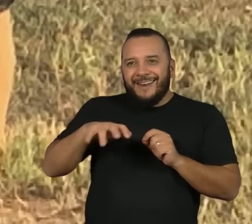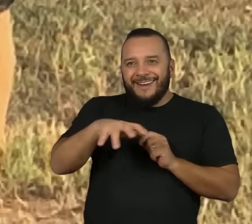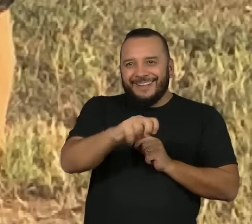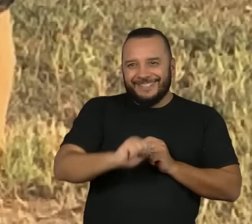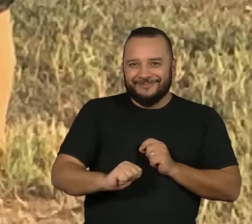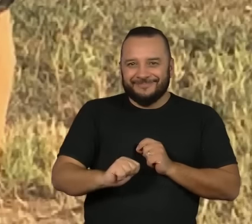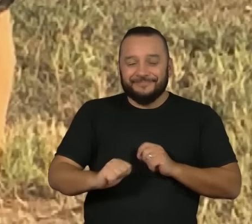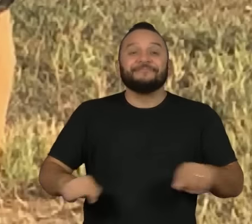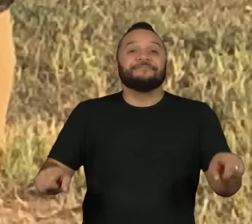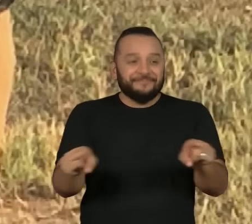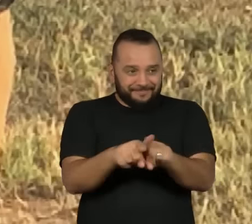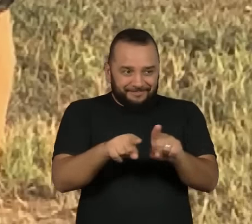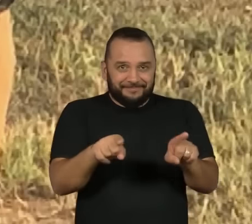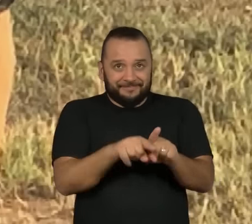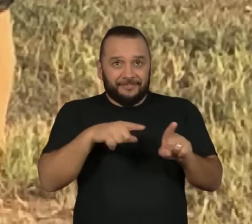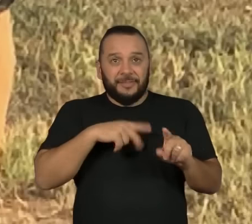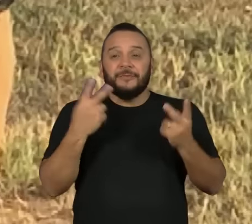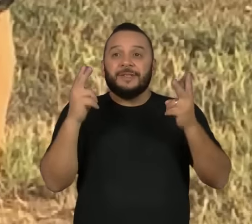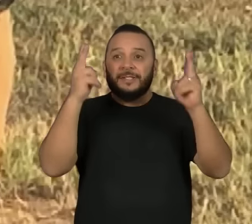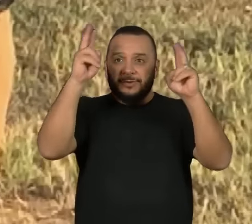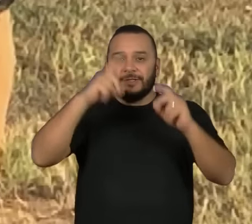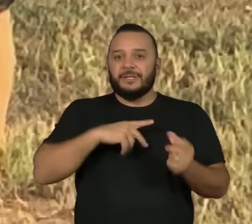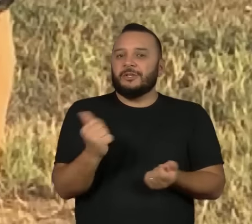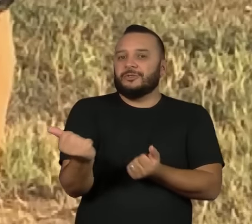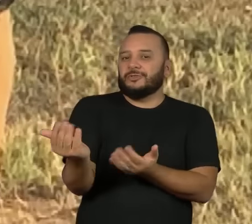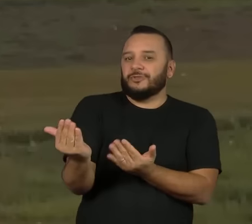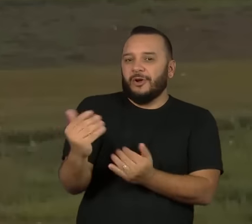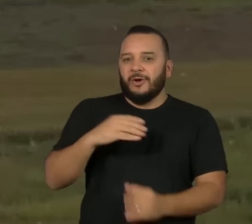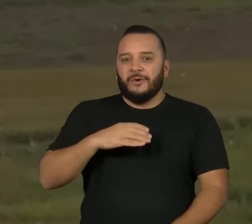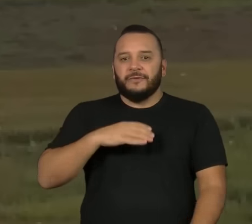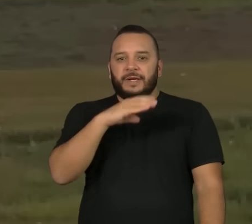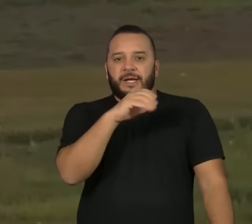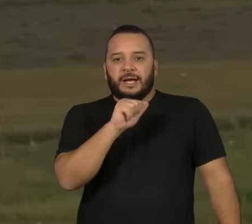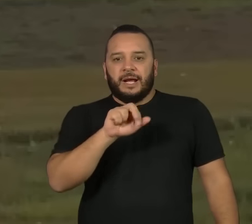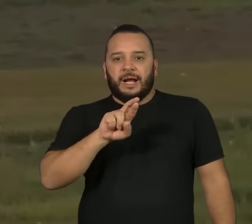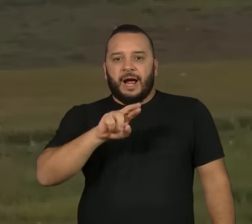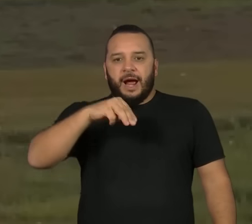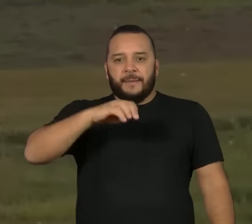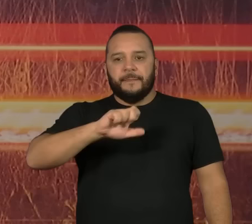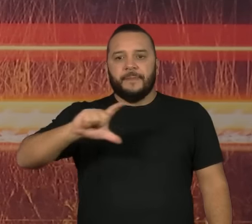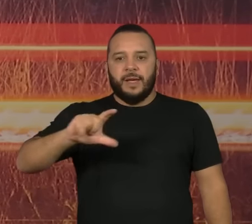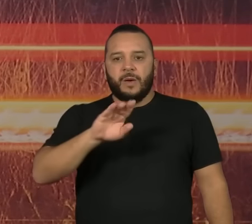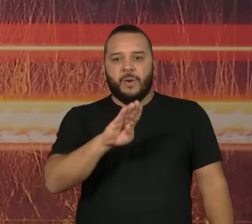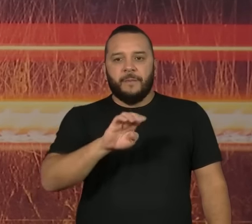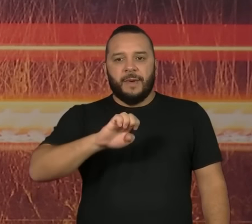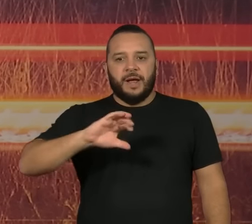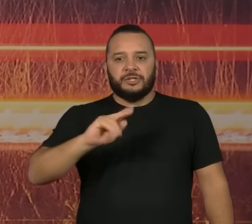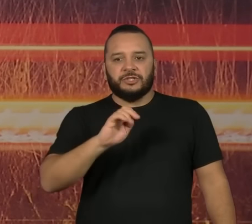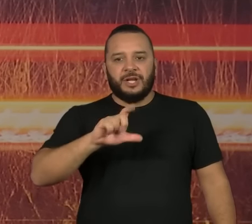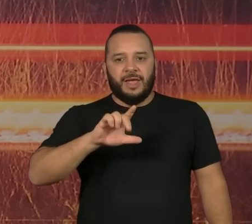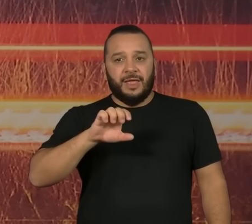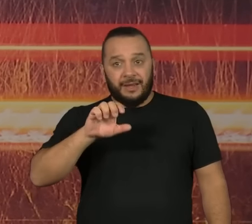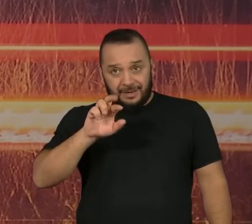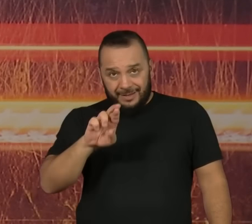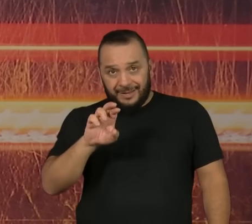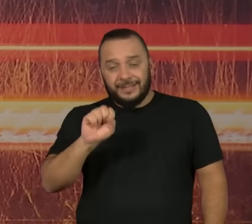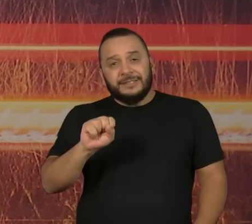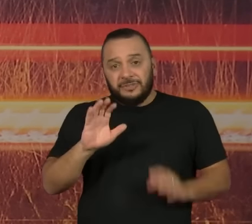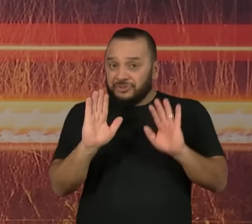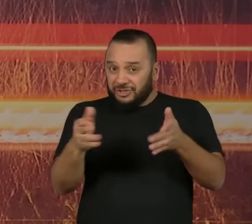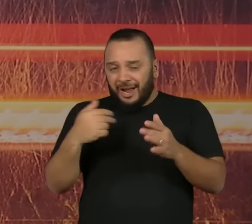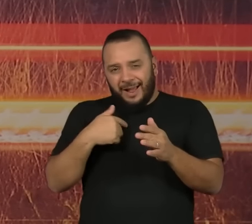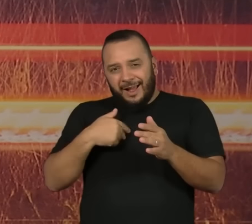os vencedores do Grande Prêmio também há um jovem. Carmel Beckler, de Israel, usou o carro do pai como esconderijo